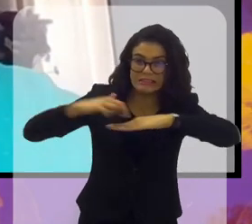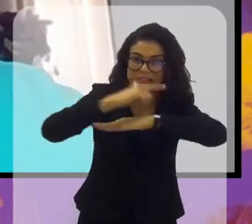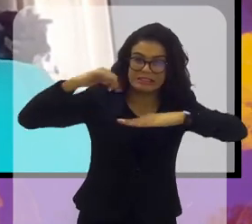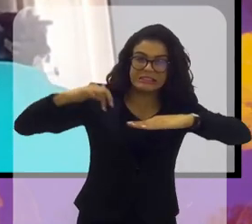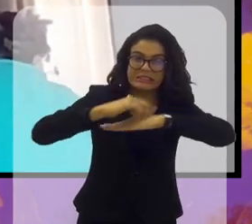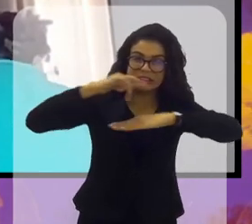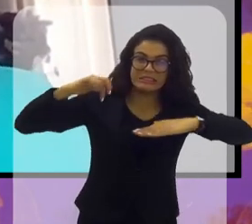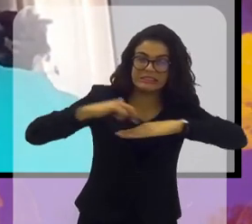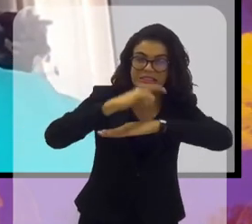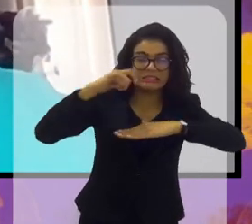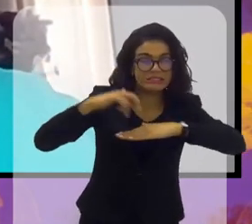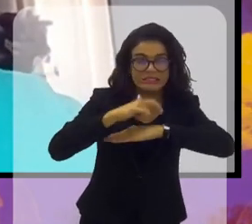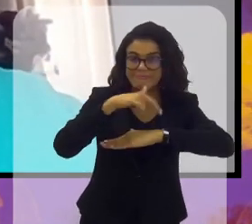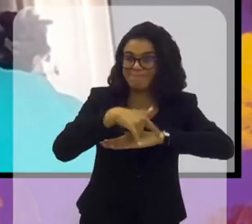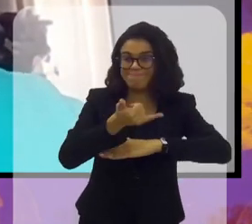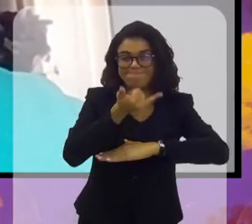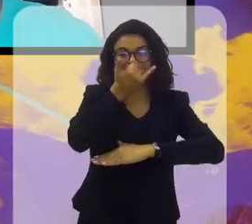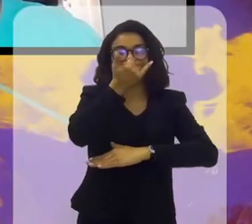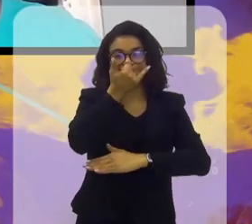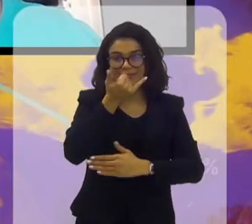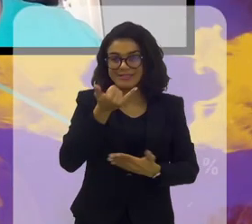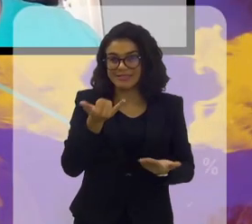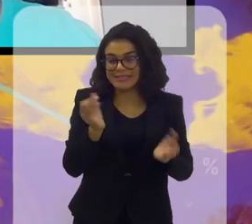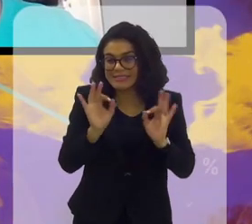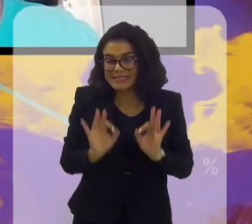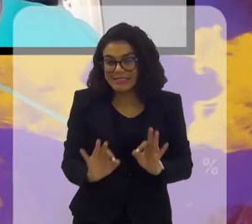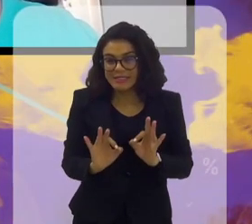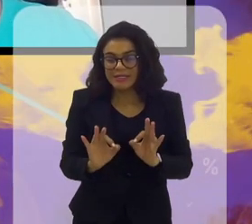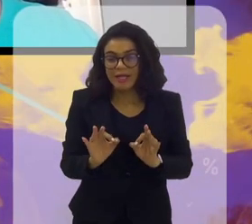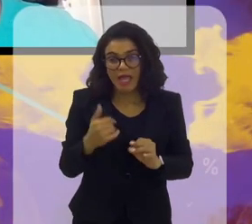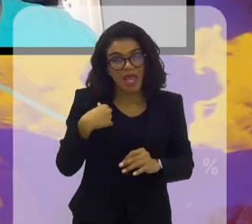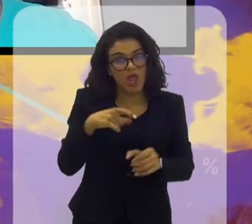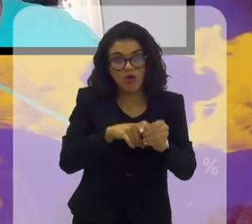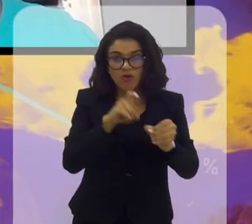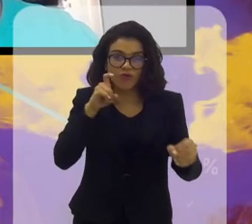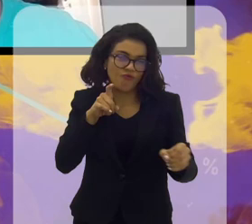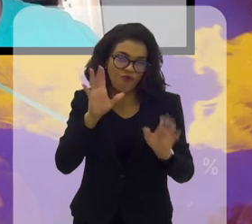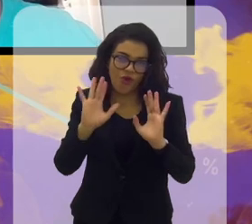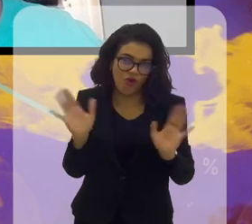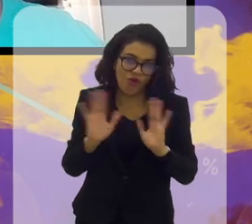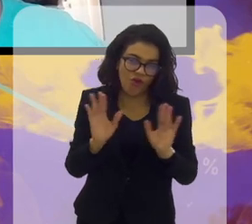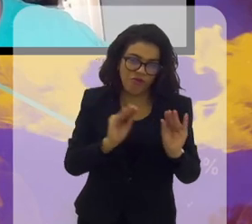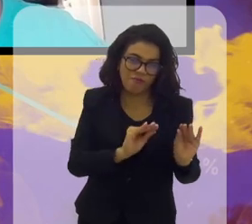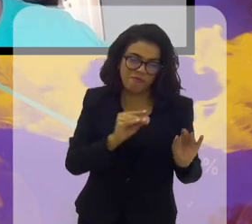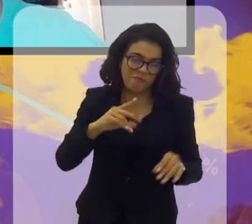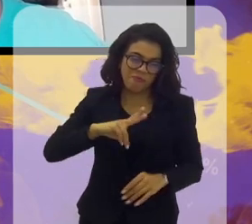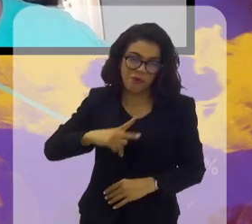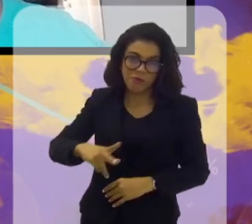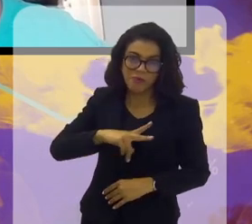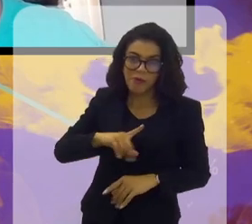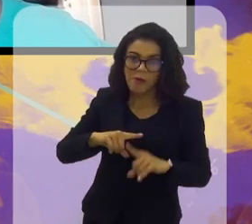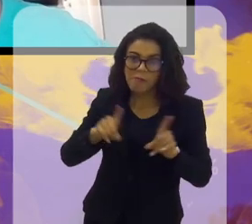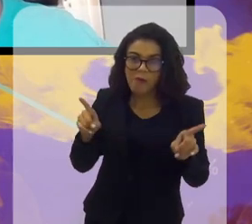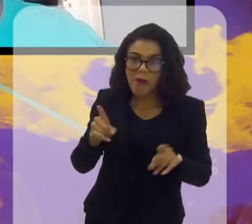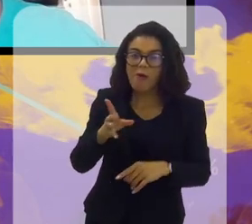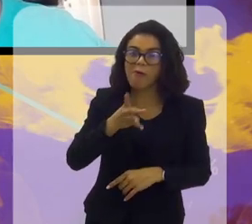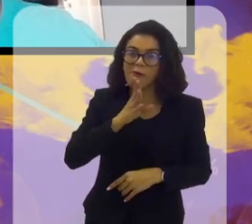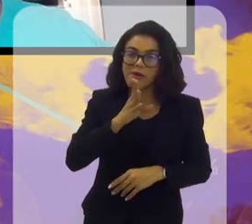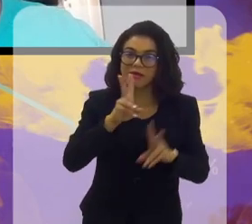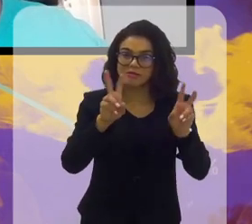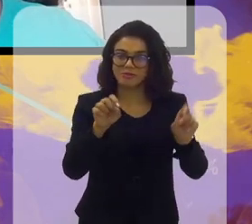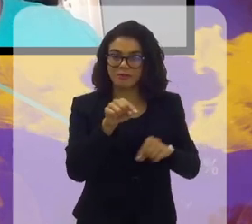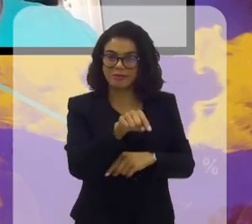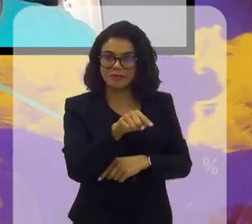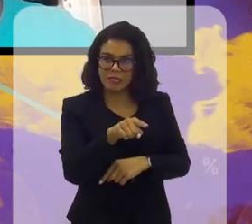ter um desastre anunciado. Aliás, pelo que eu, apesar de estar fora, eu tenho algum conhecimento sobre isso